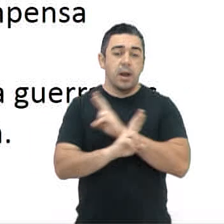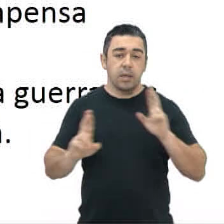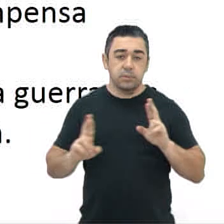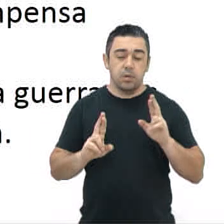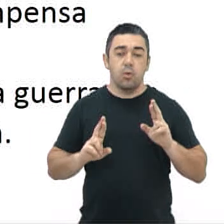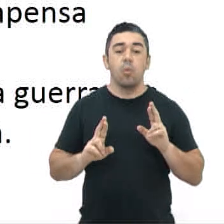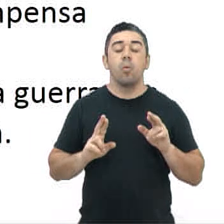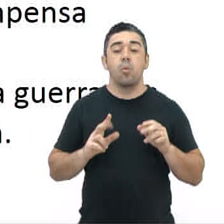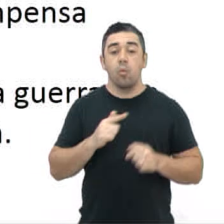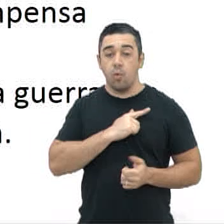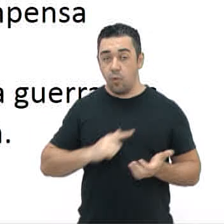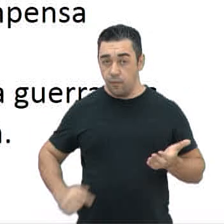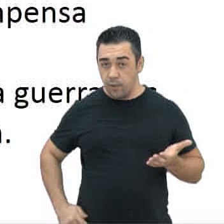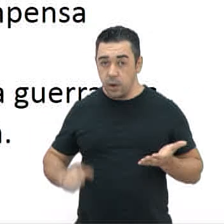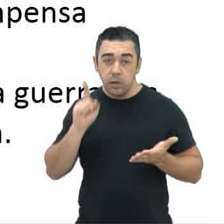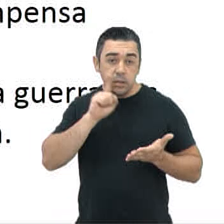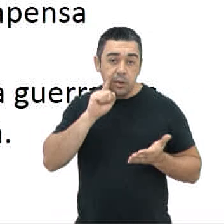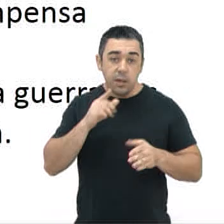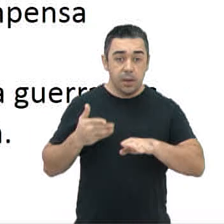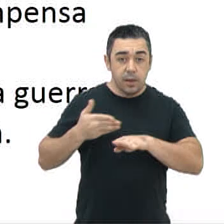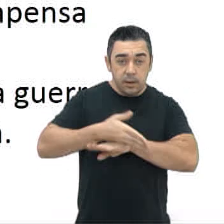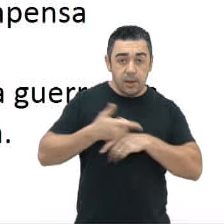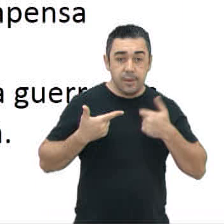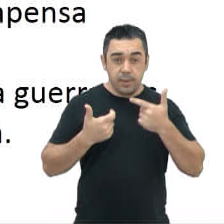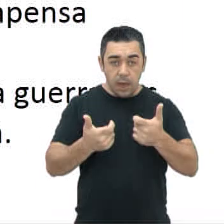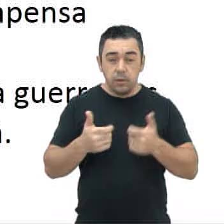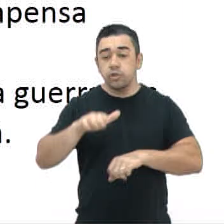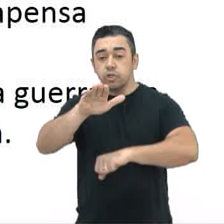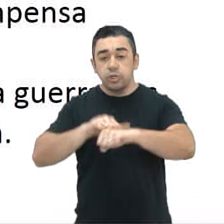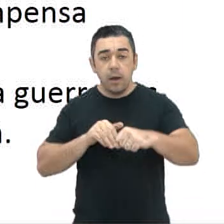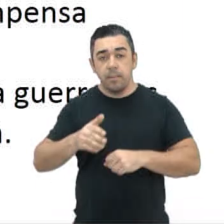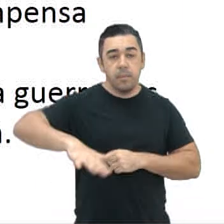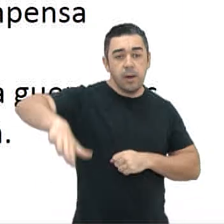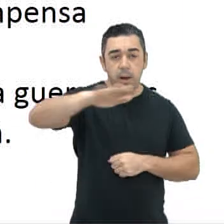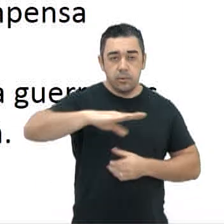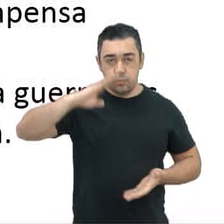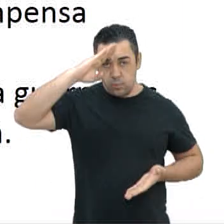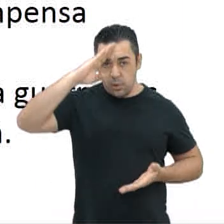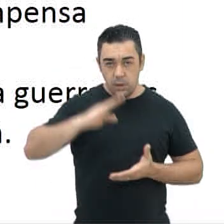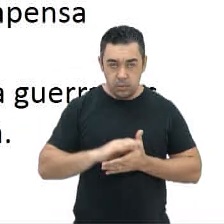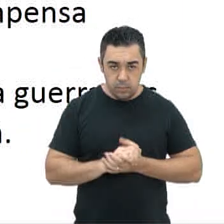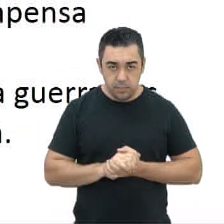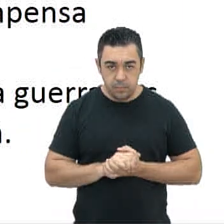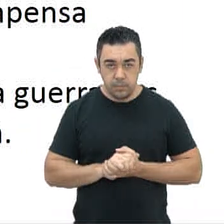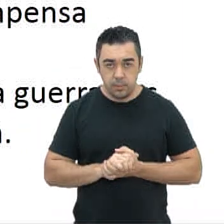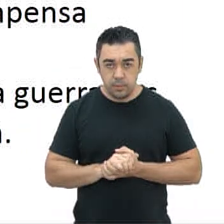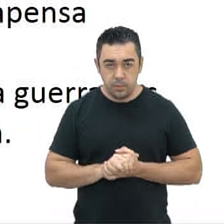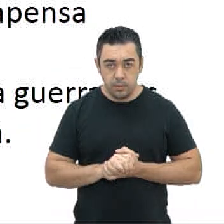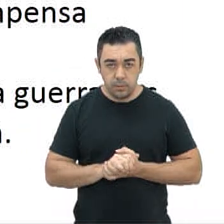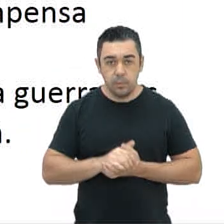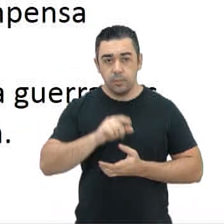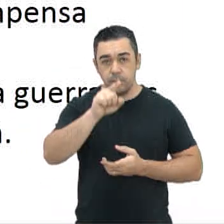do governo de entrar na guerra e a propaganda de recrutamento de soldados? Vou dar para vocês aqui um